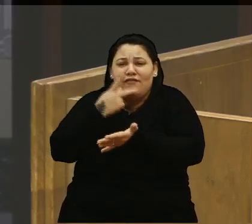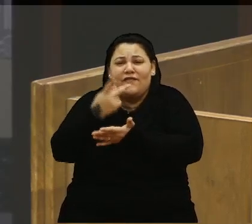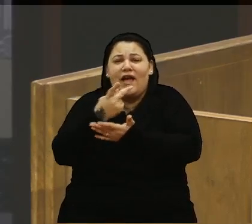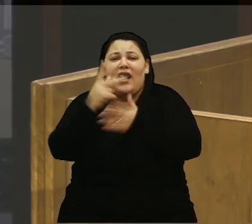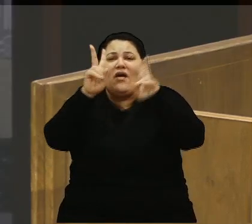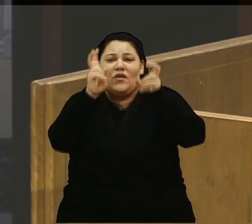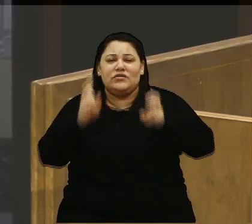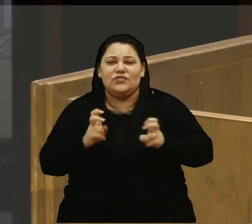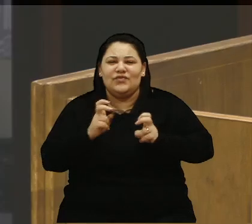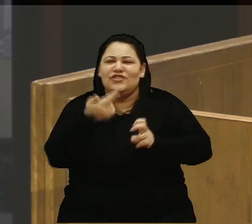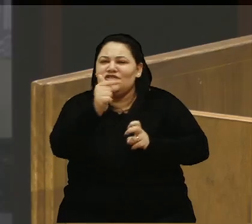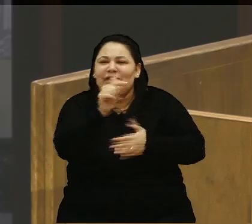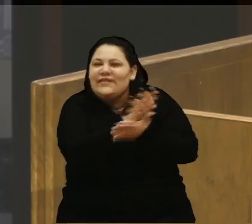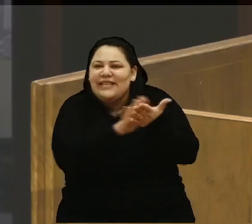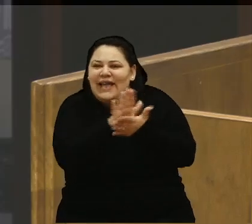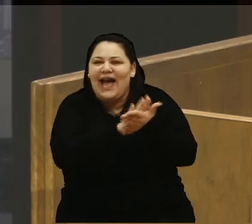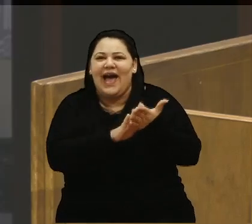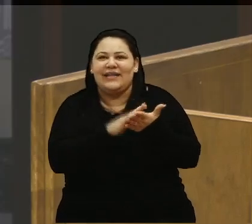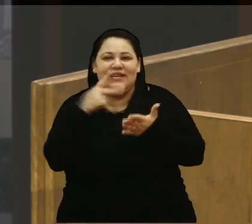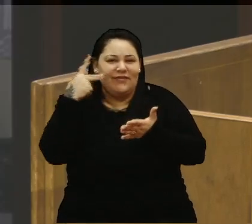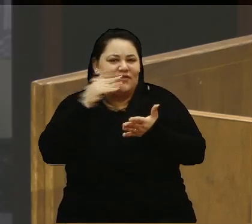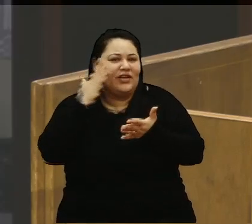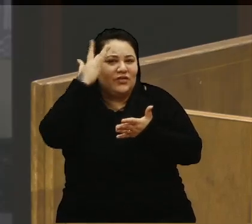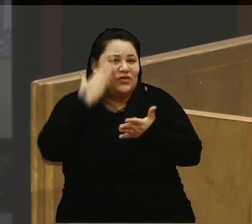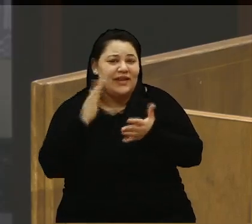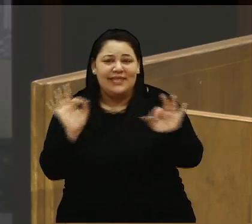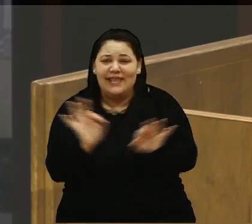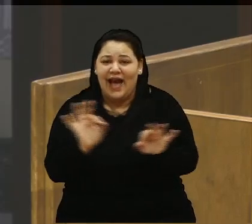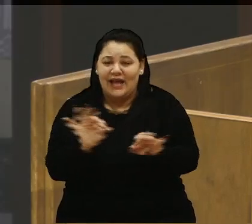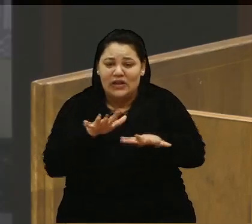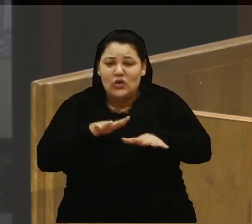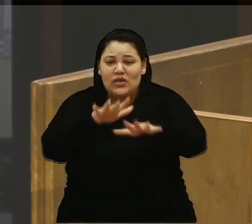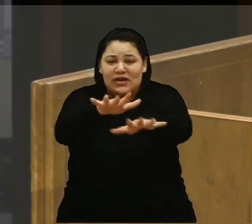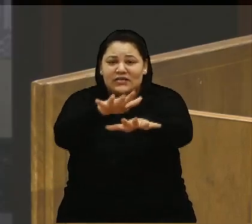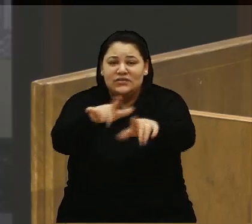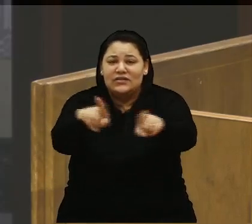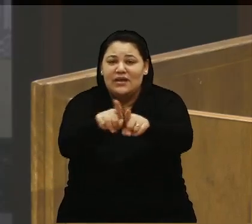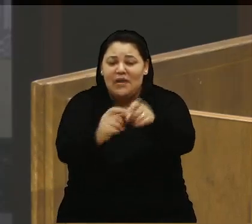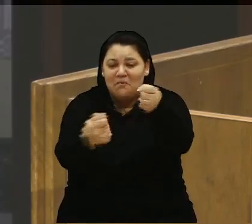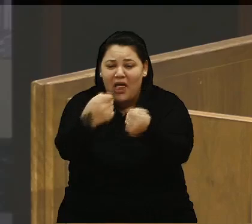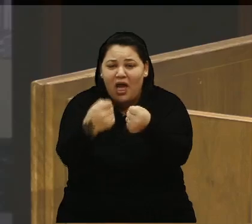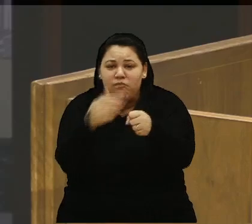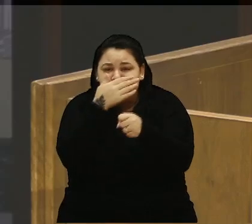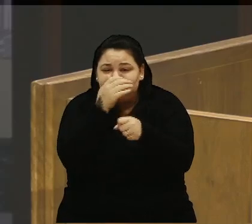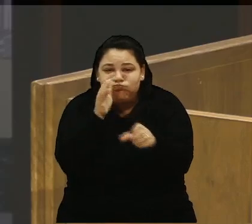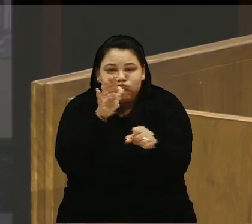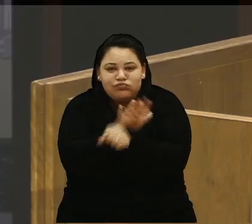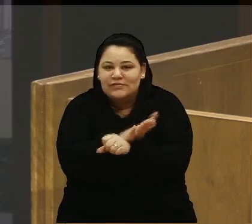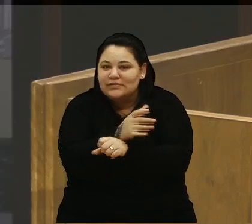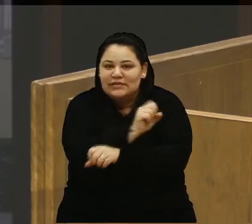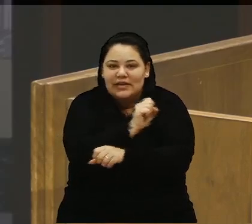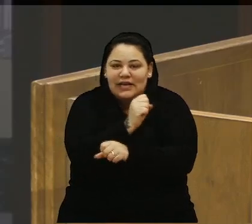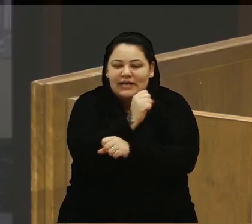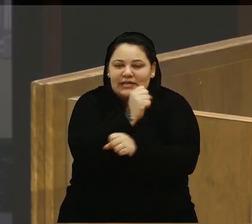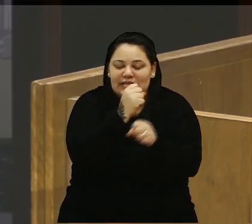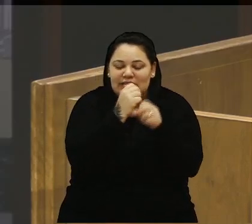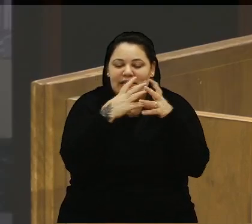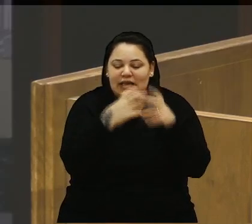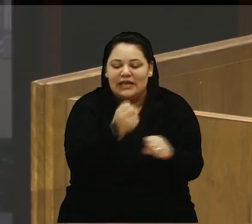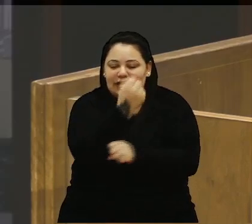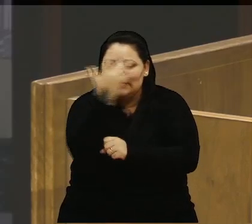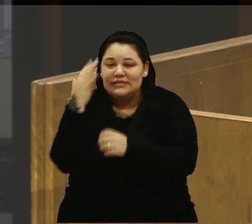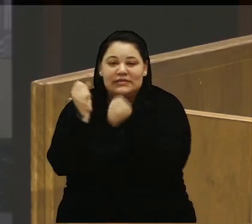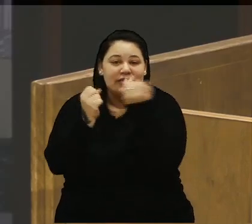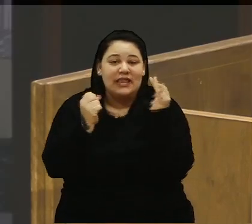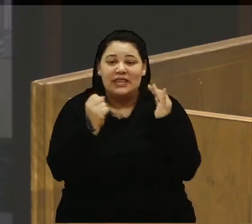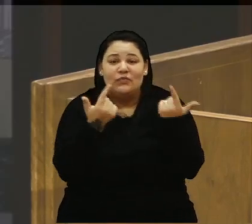tivemos um recuo até agora, vereador Haddad. A gente não teve o recuo no trânsito em nenhum momento. A gente não teve recuo na SEMA. A gente tem o pessoal da base reclamando aqui.